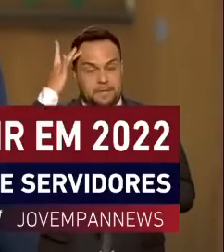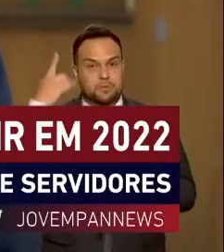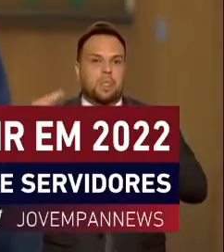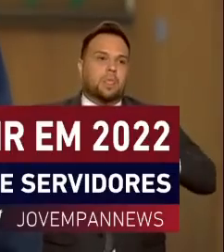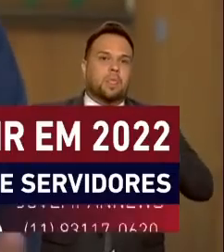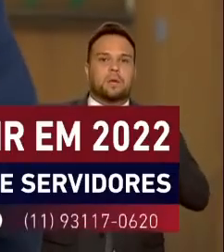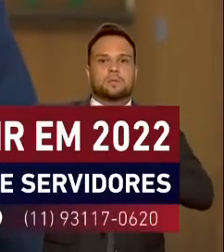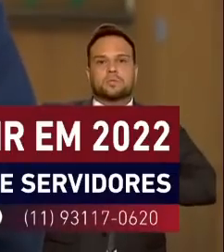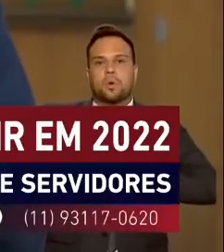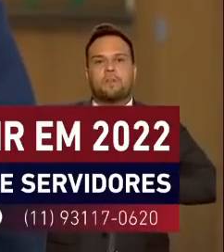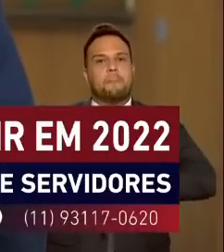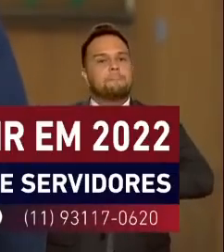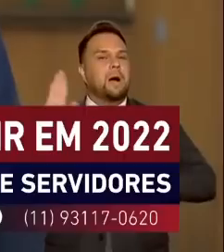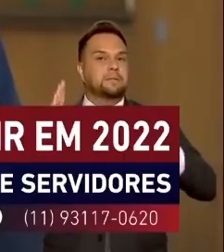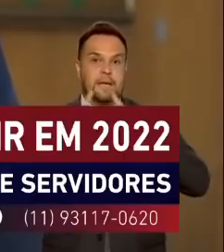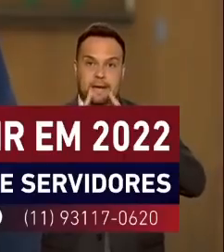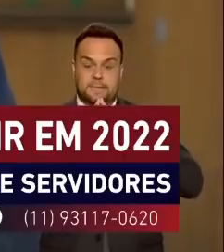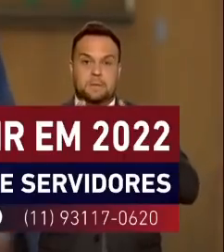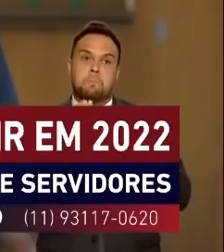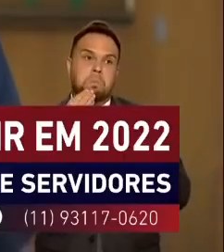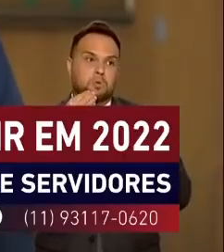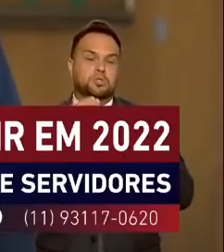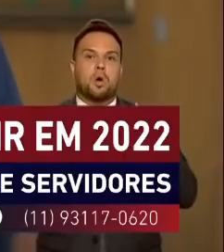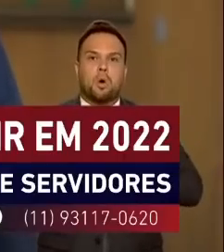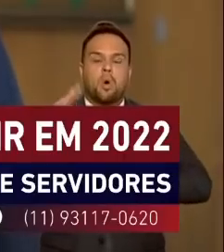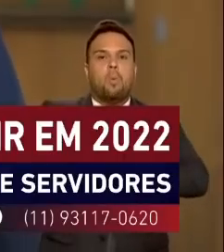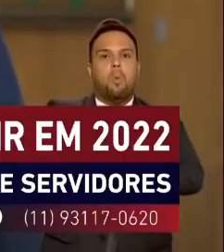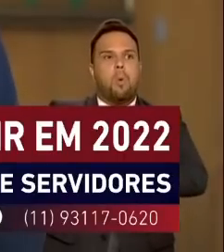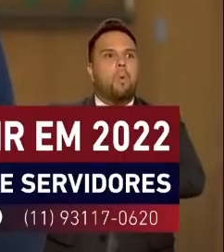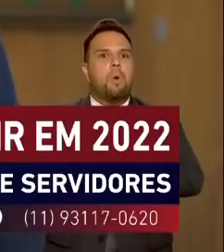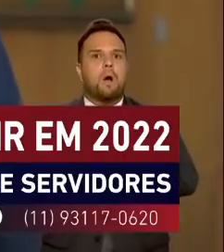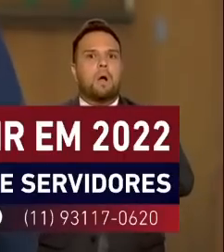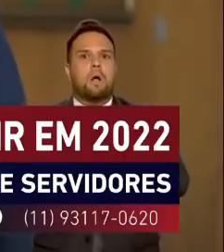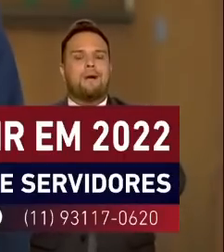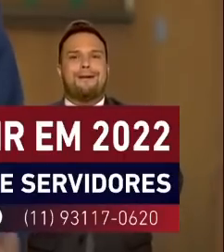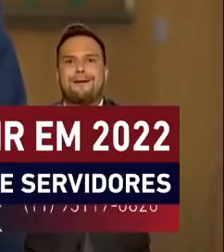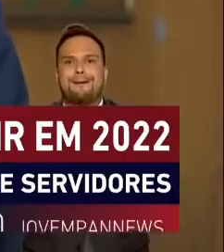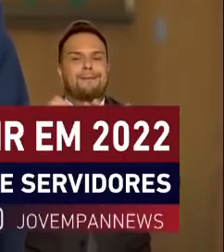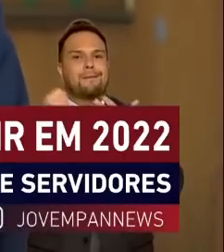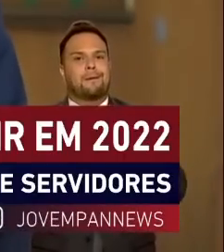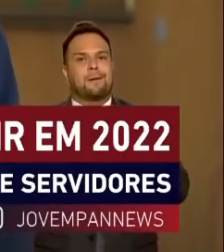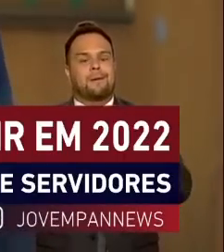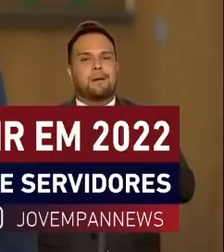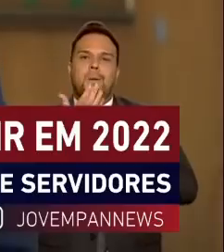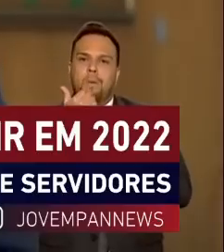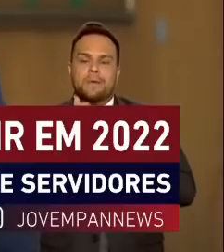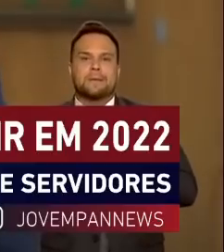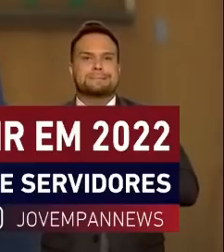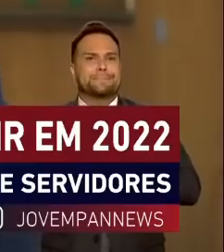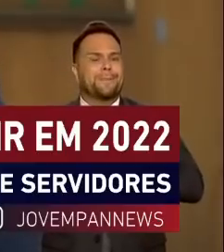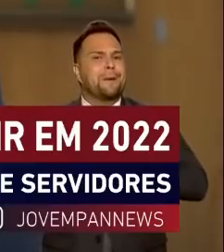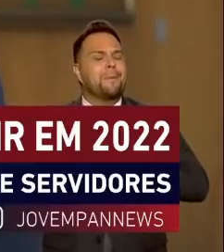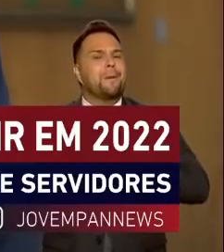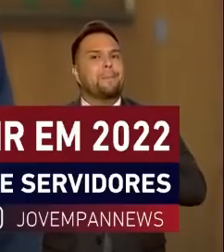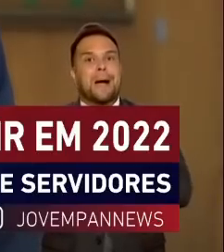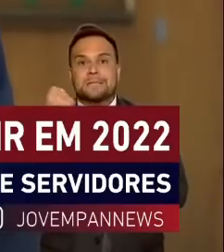necessidades terríveis dentro de casa. Poderiam até ir para as ruas atrás de comida e o caos poderia se instalar no Brasil. O governo federal